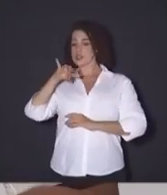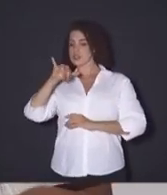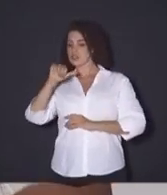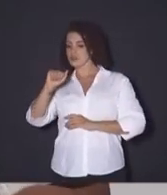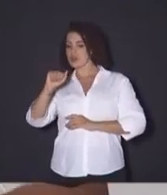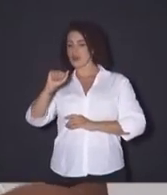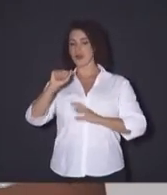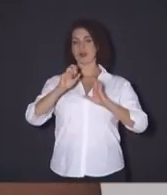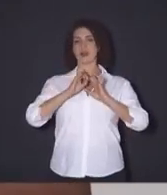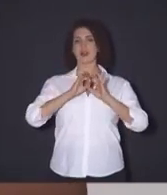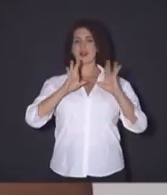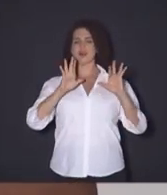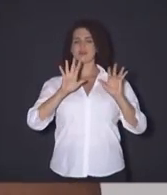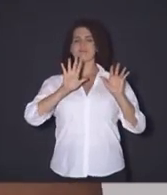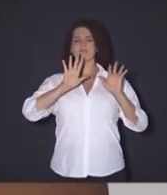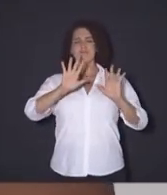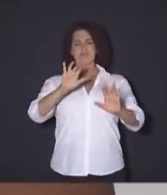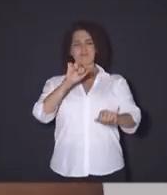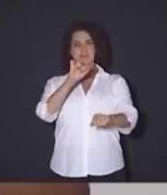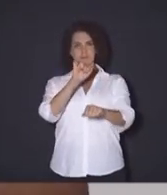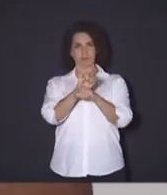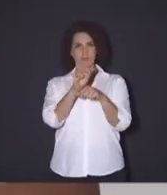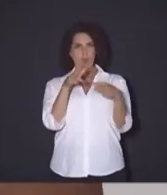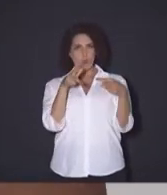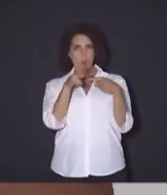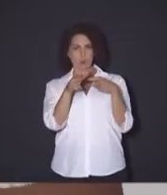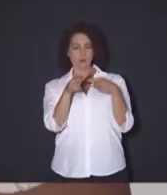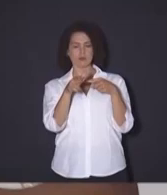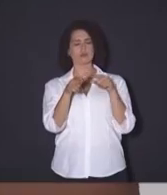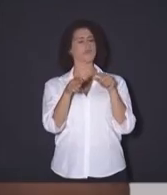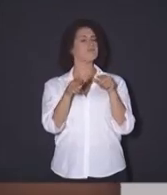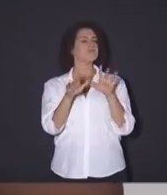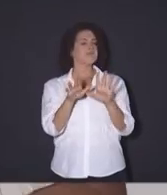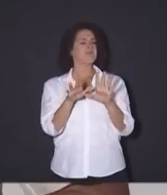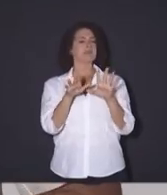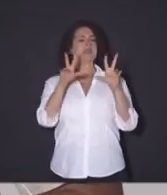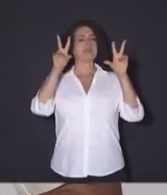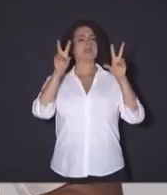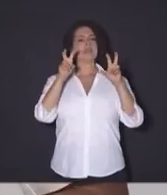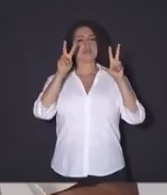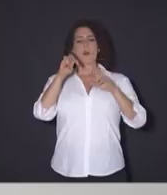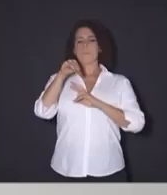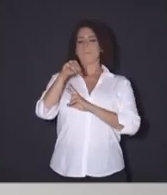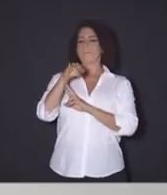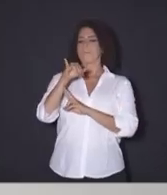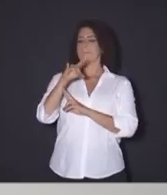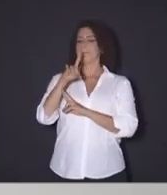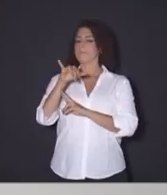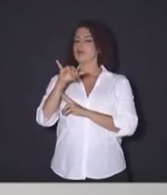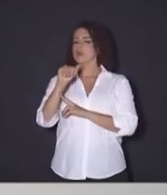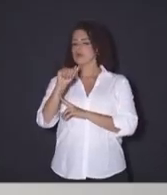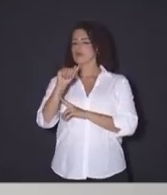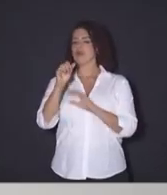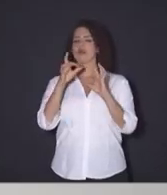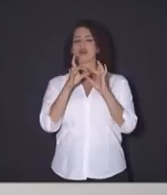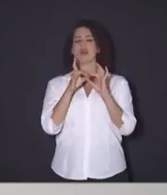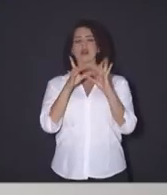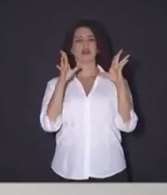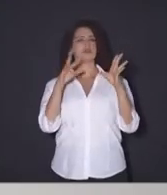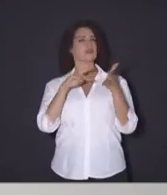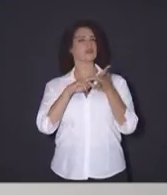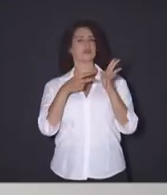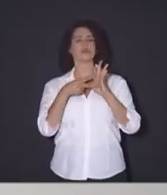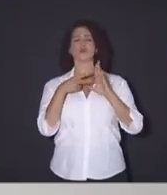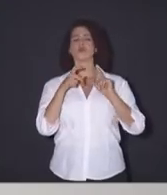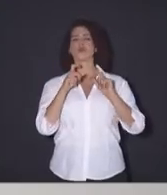nessa fala pra falar um pouco sobre o que é uma mídia livre e falar sobre a mídia livre significa dizer qual é o nosso conceito